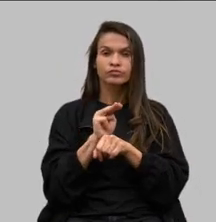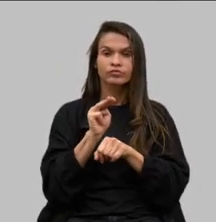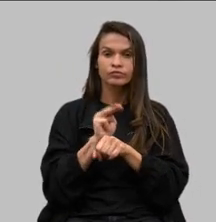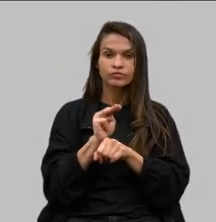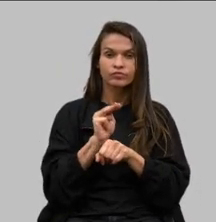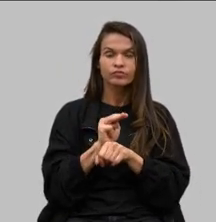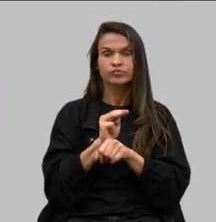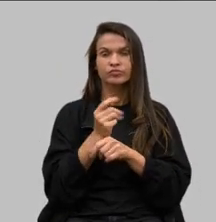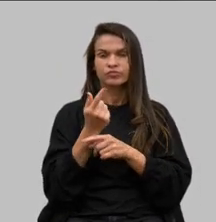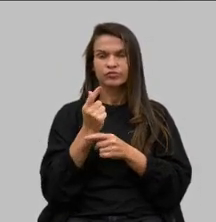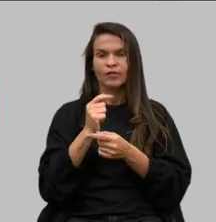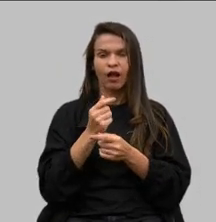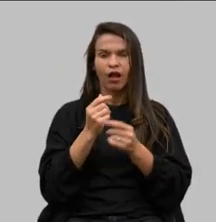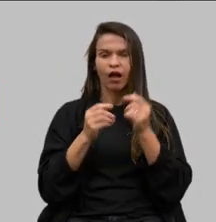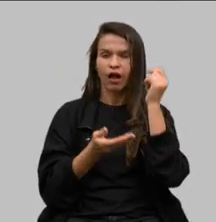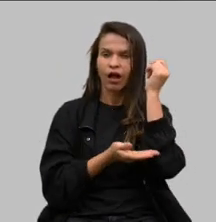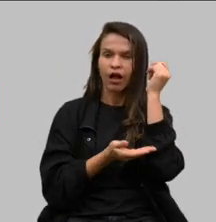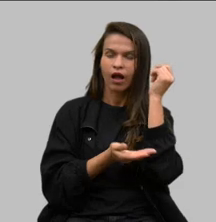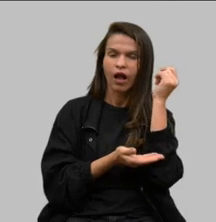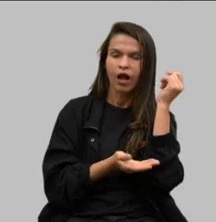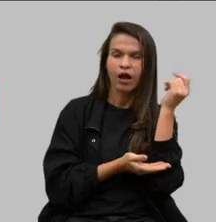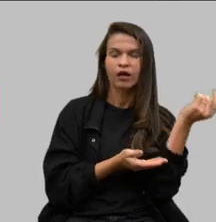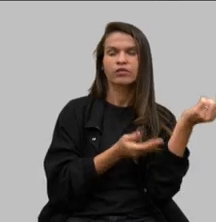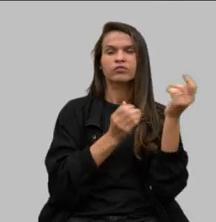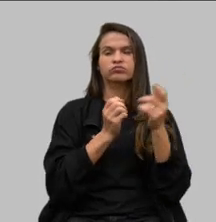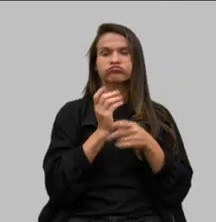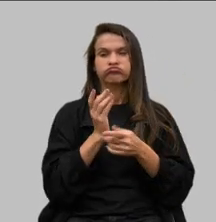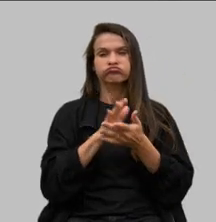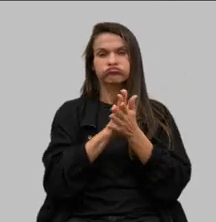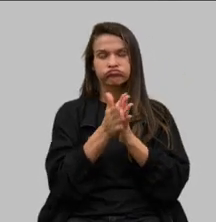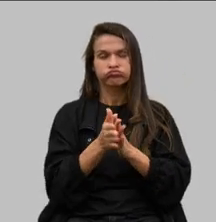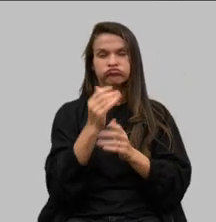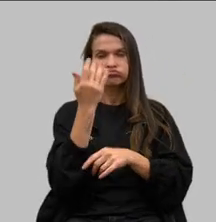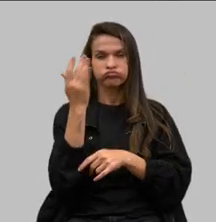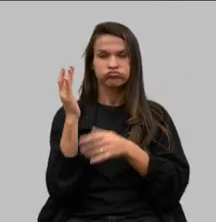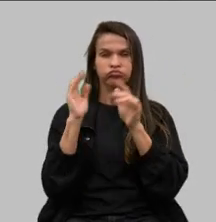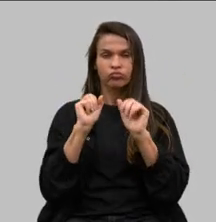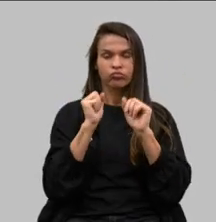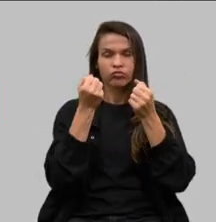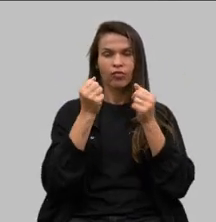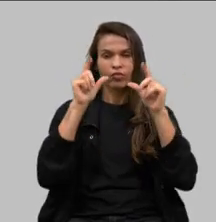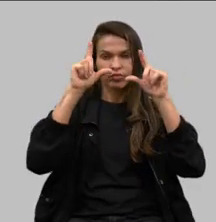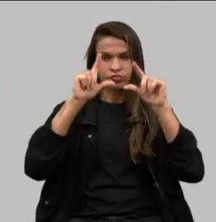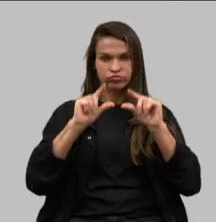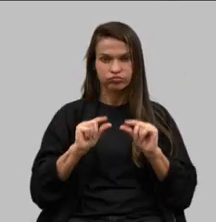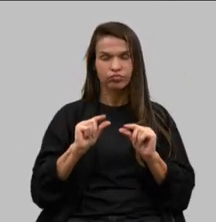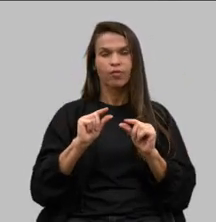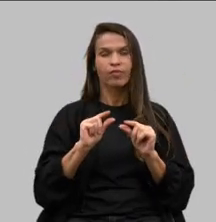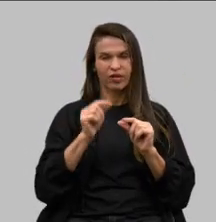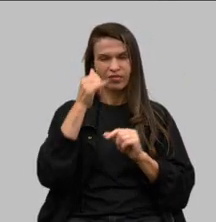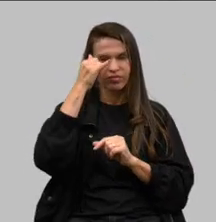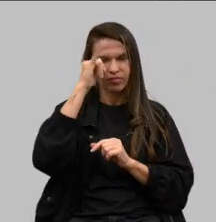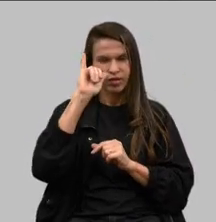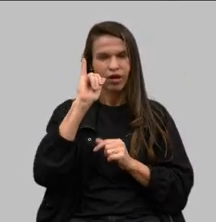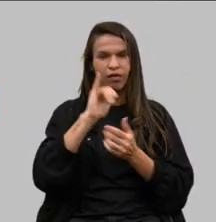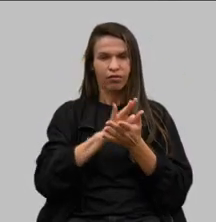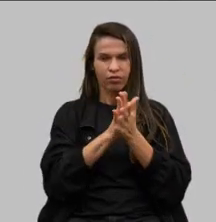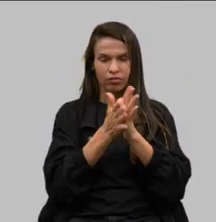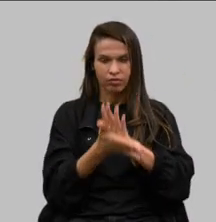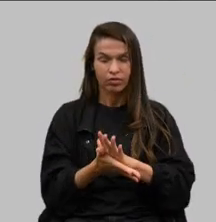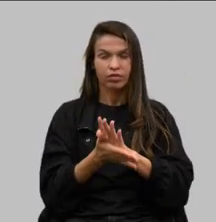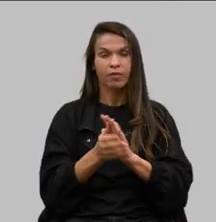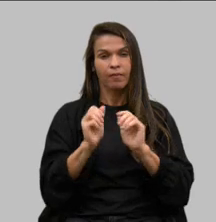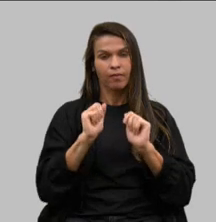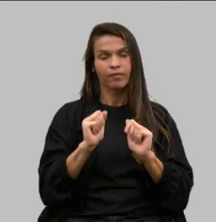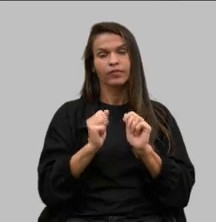desmatamento que também tem sido um grande esforço paraa redução do desmatamento e é bom que a gente né possa eh